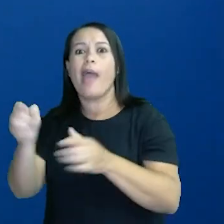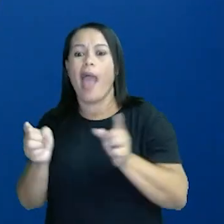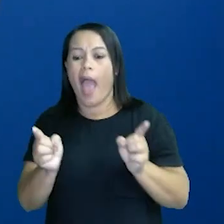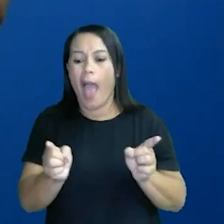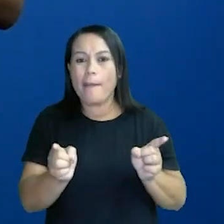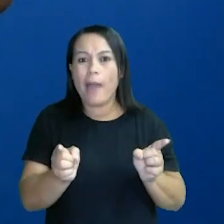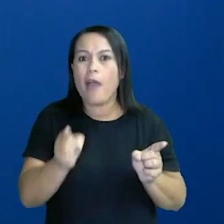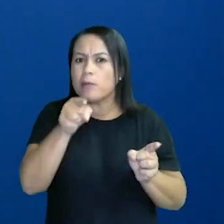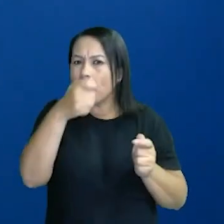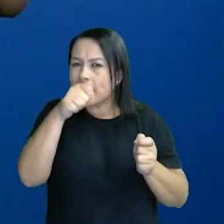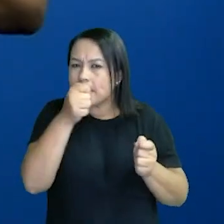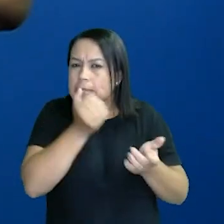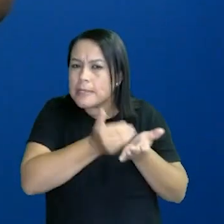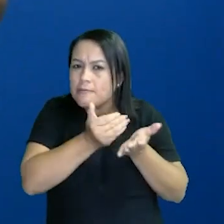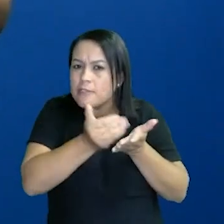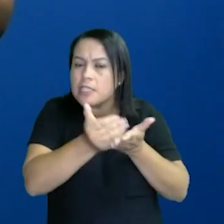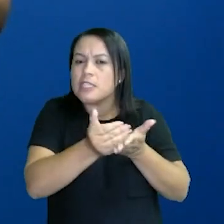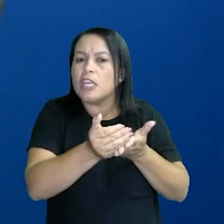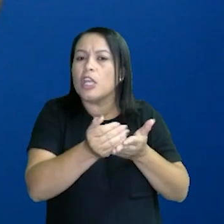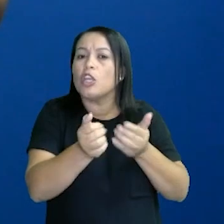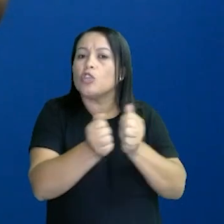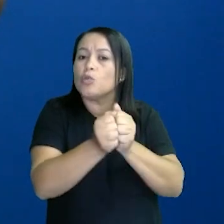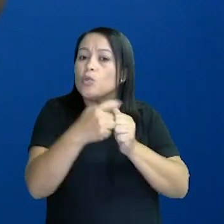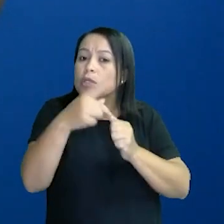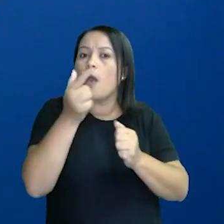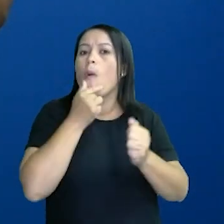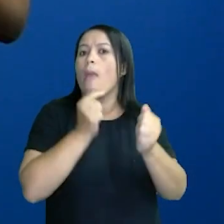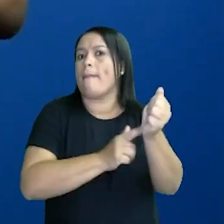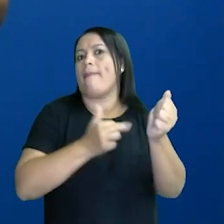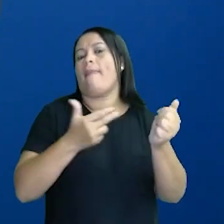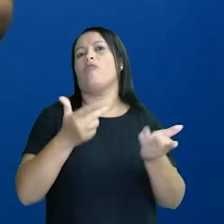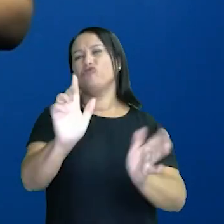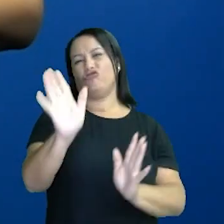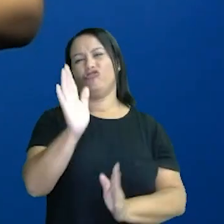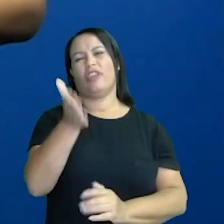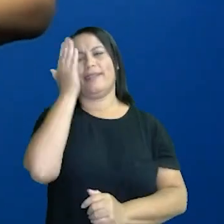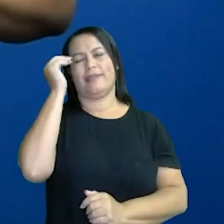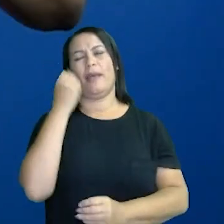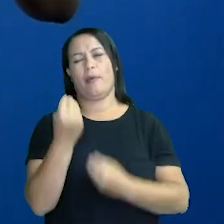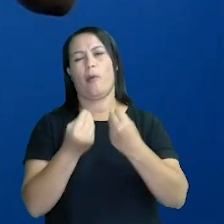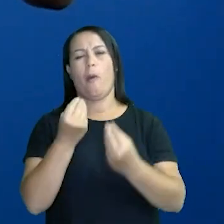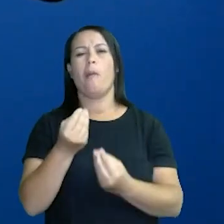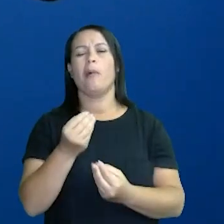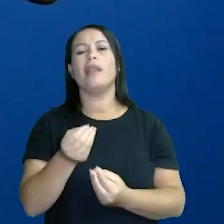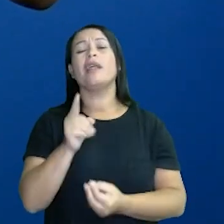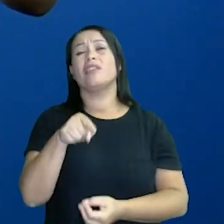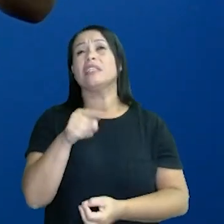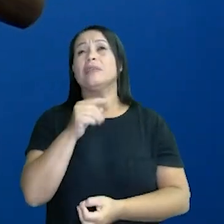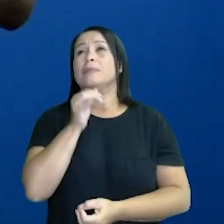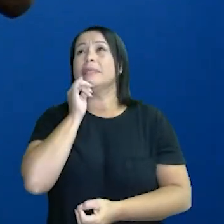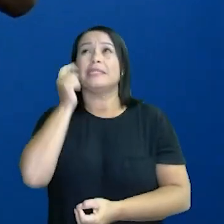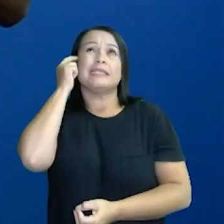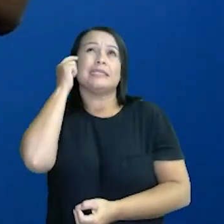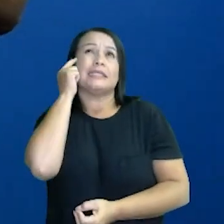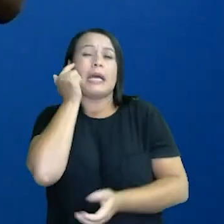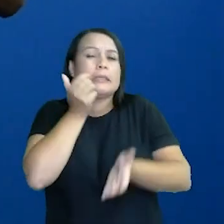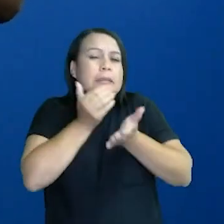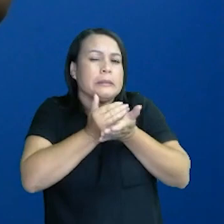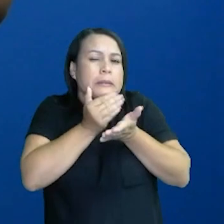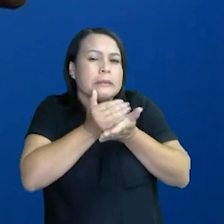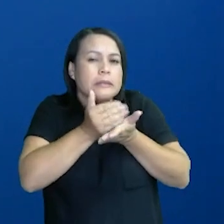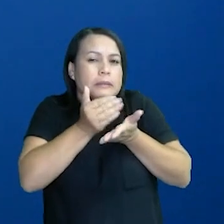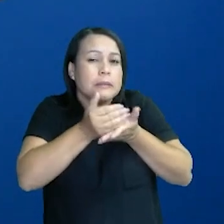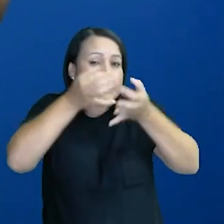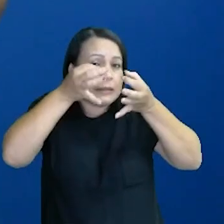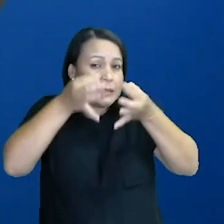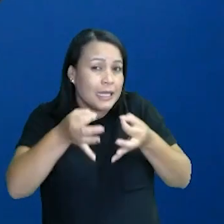você vai ter que dividir com o seu irmão, né? Acho que vocês já escutaram isso. Então, você faz de tudo para dividir bem